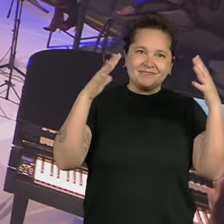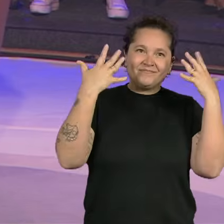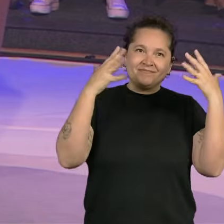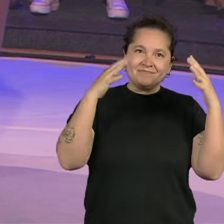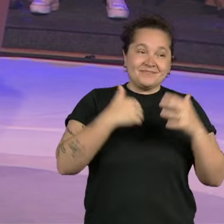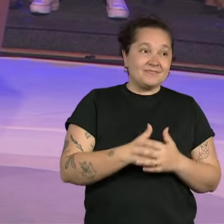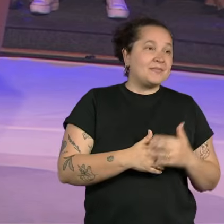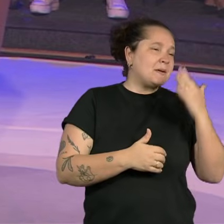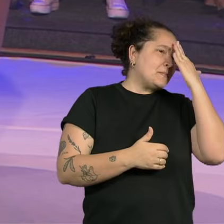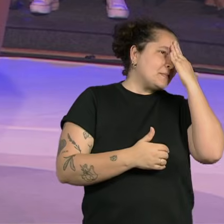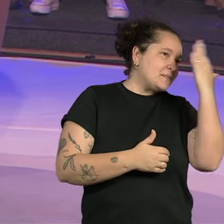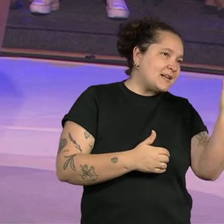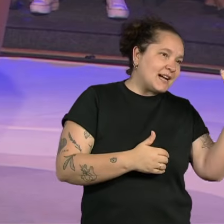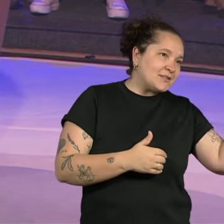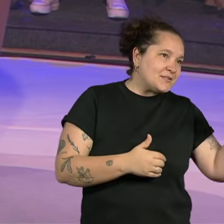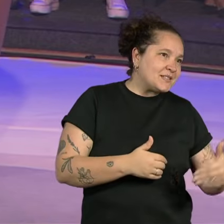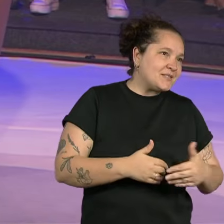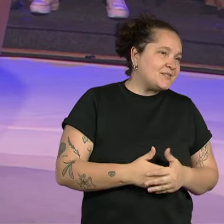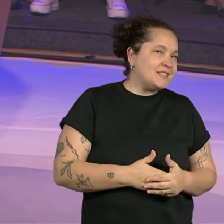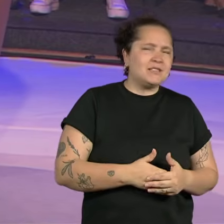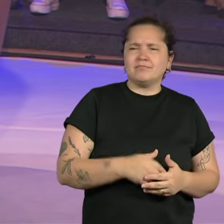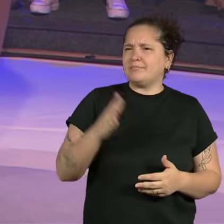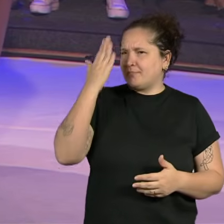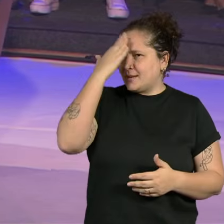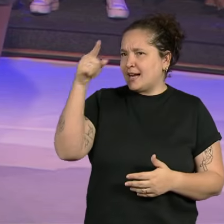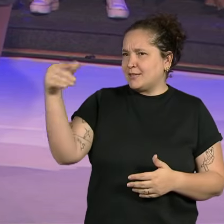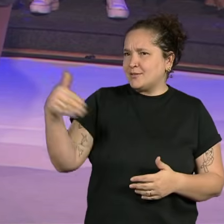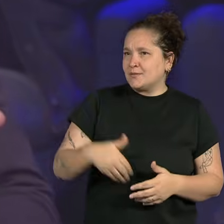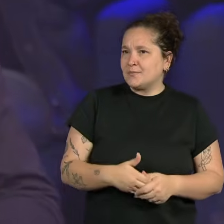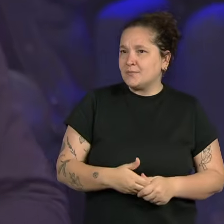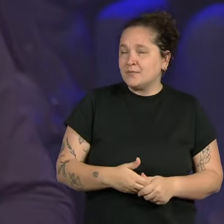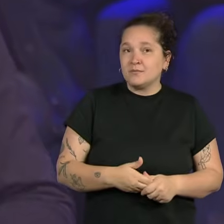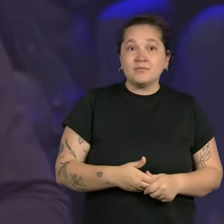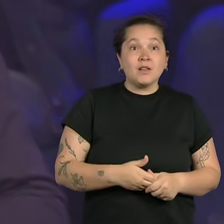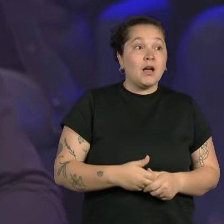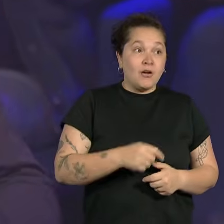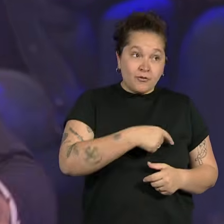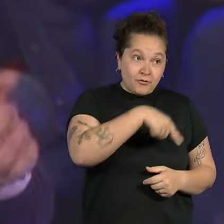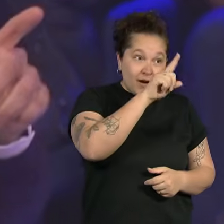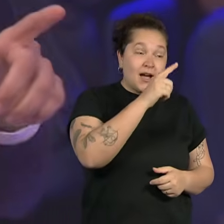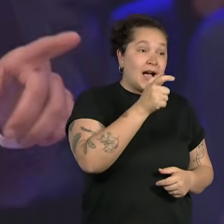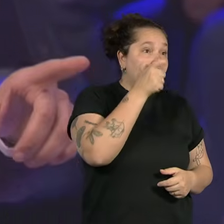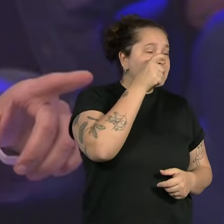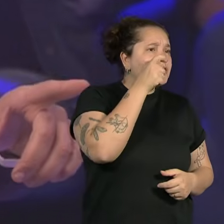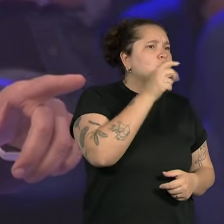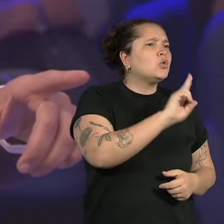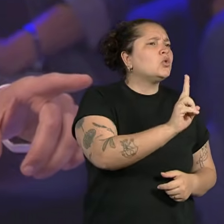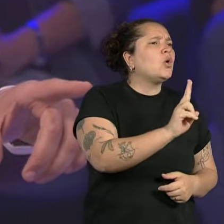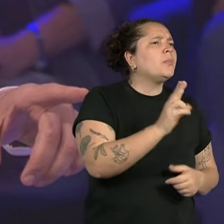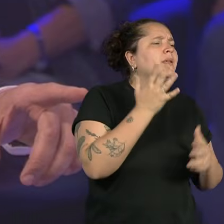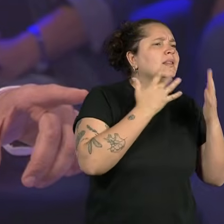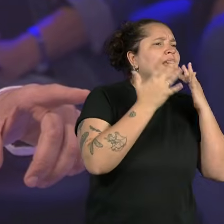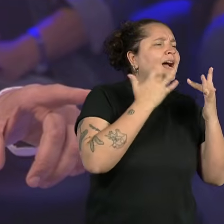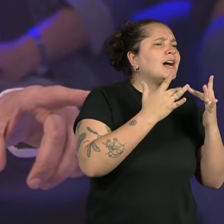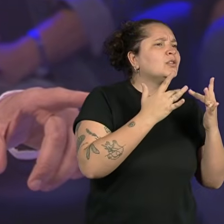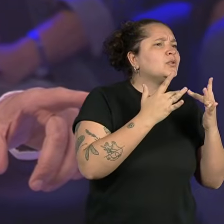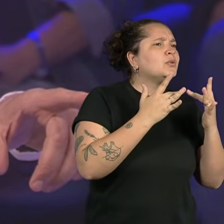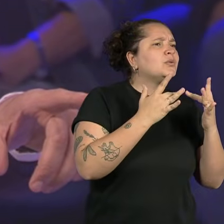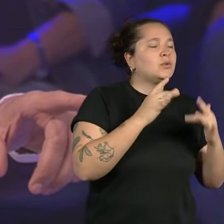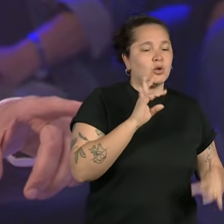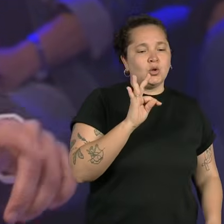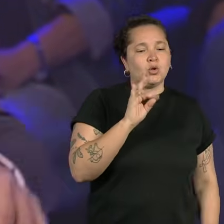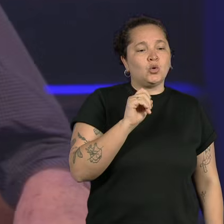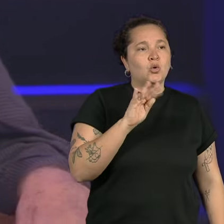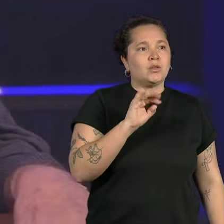Querido, obrigado pela sua presença. Obrigado a você. Vamos assistir a peça aqui. Como é que chama o teatro mesmo? Mudou o nome?